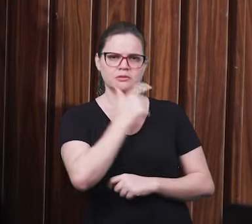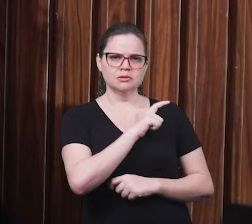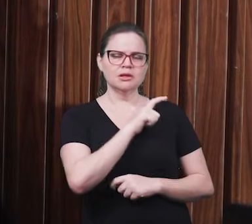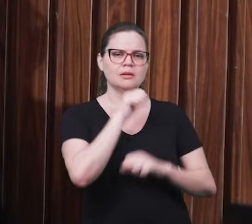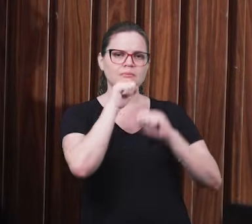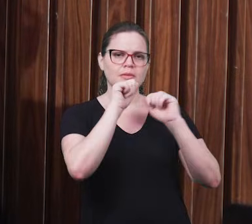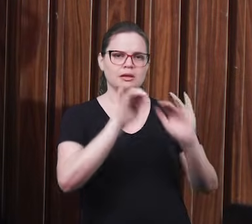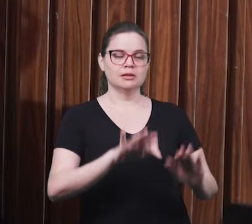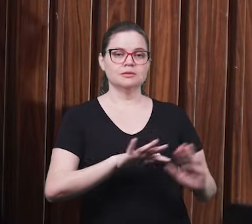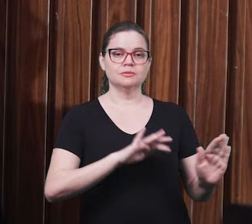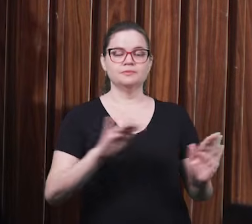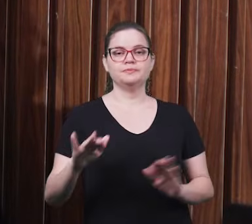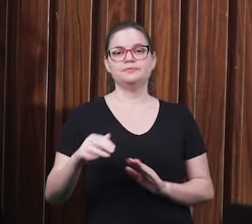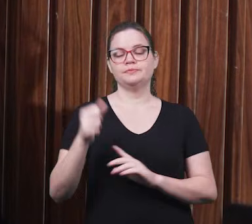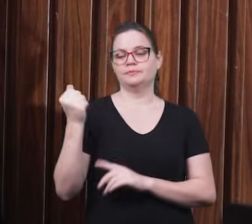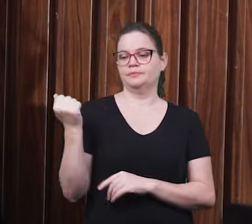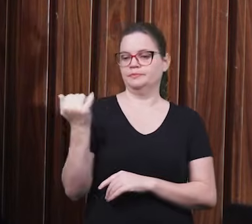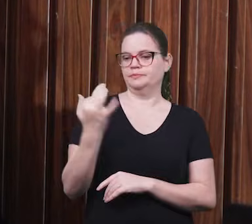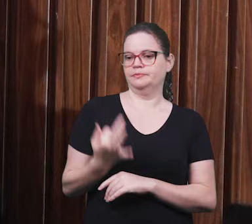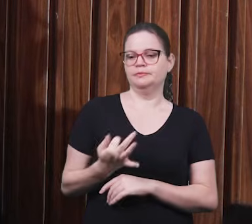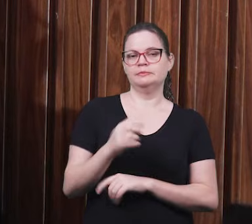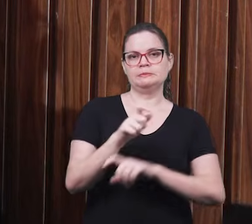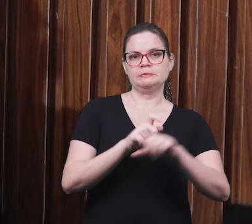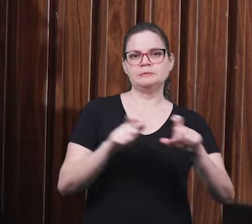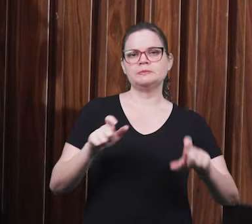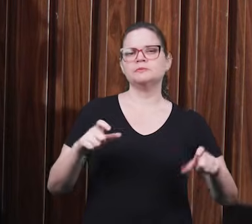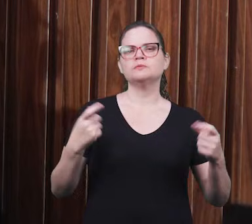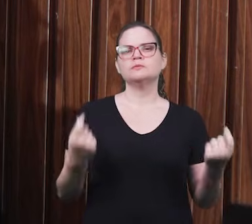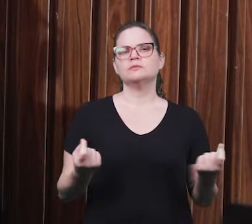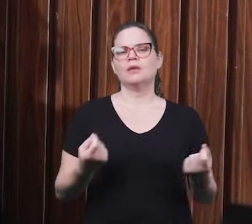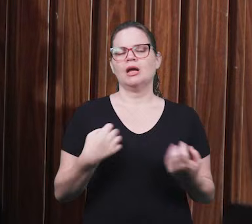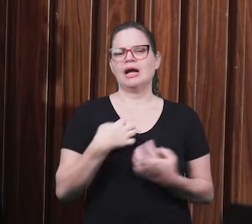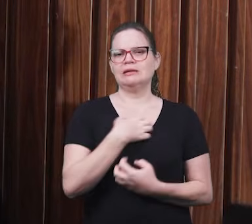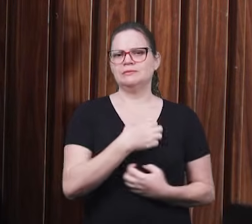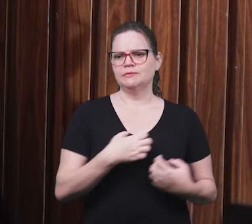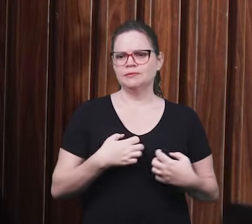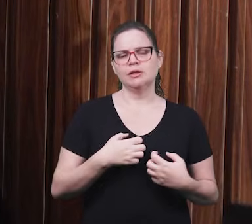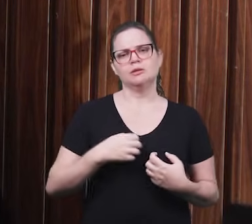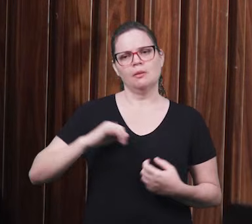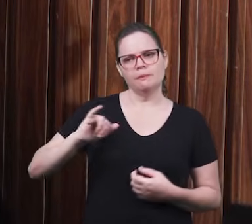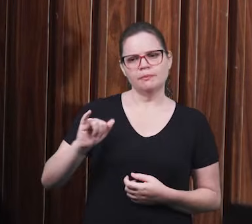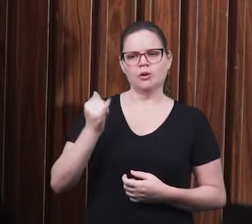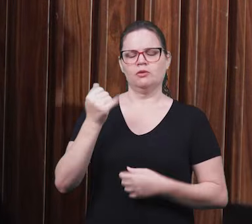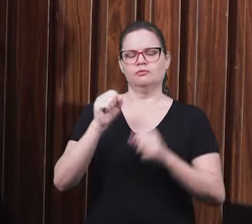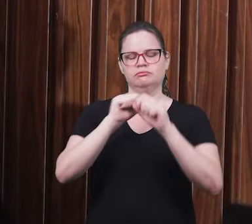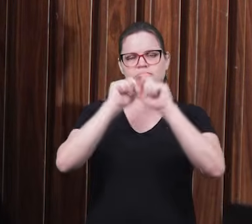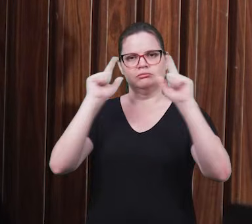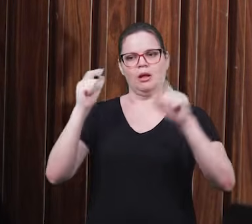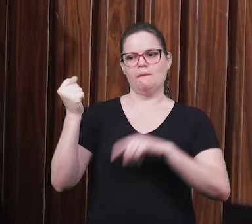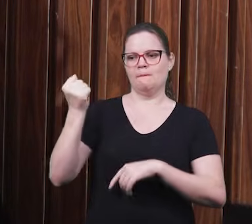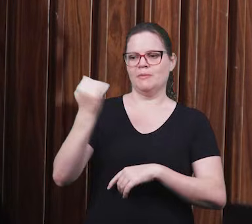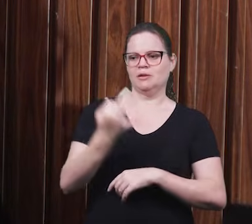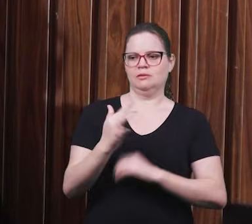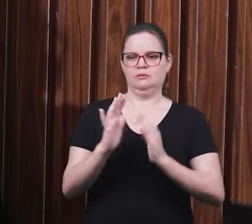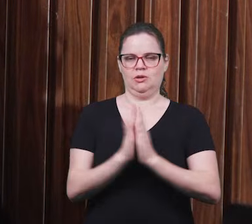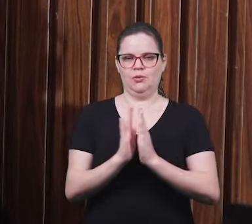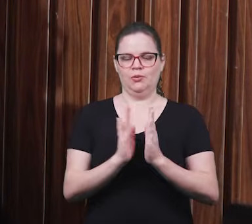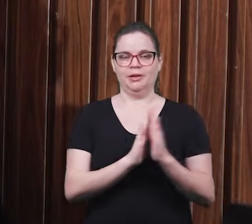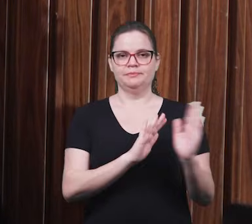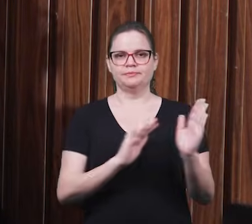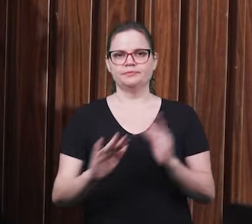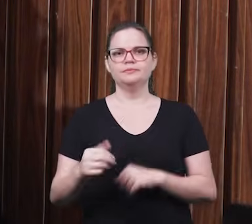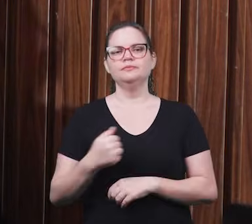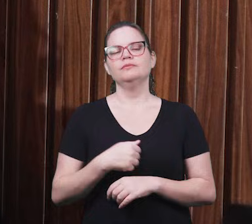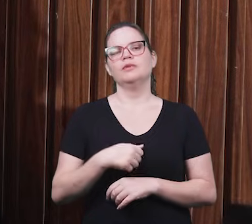Então a madrugada é um recurso para aqueles que estão aflitos. No livro do profeta Oséias, lá